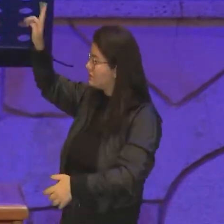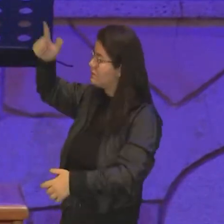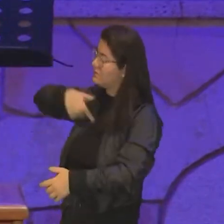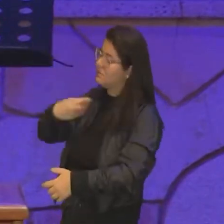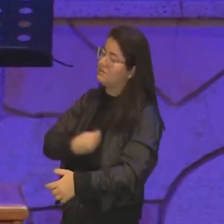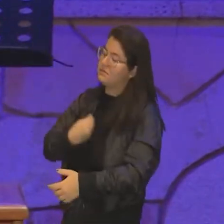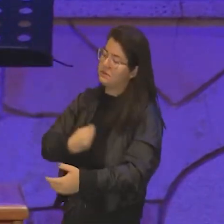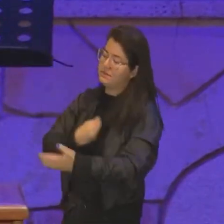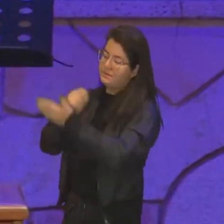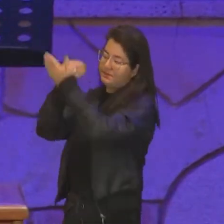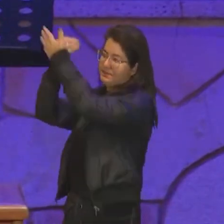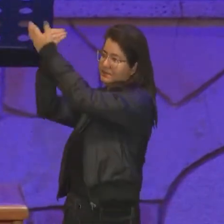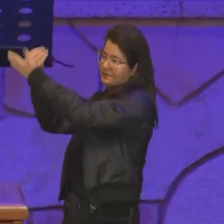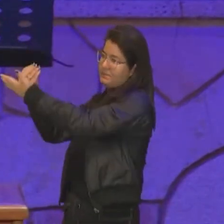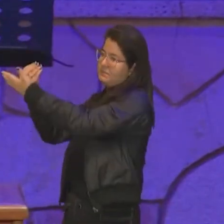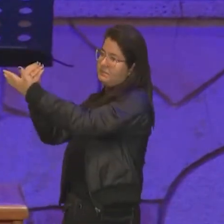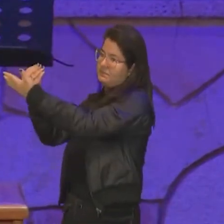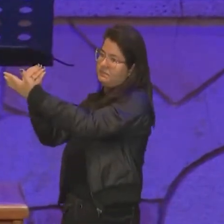entrego a minha vida a Ti.